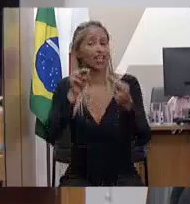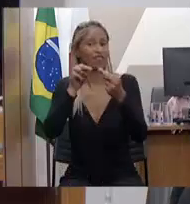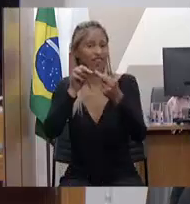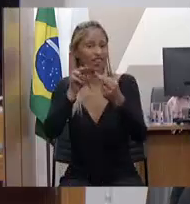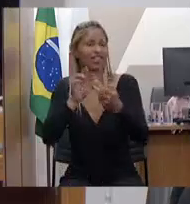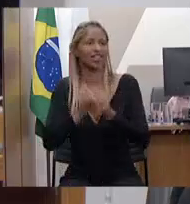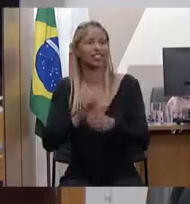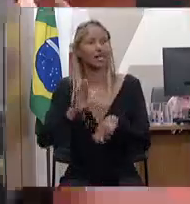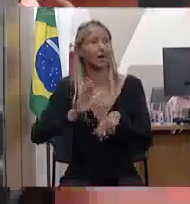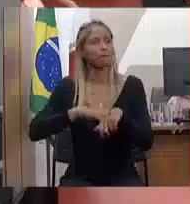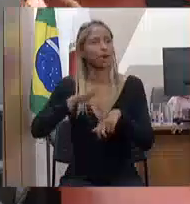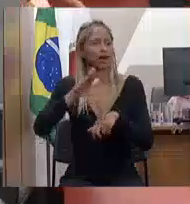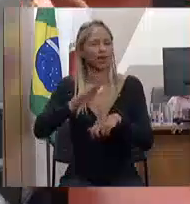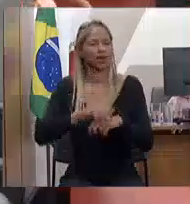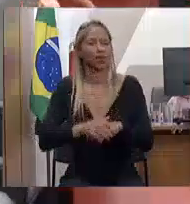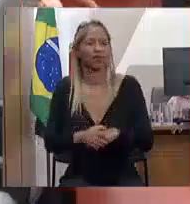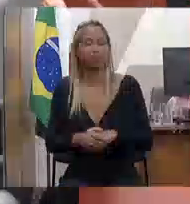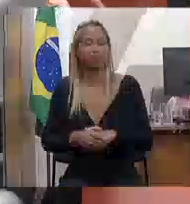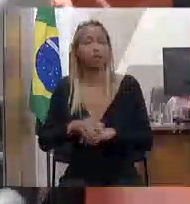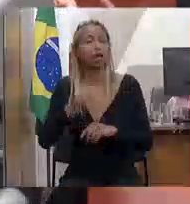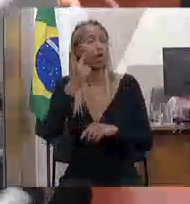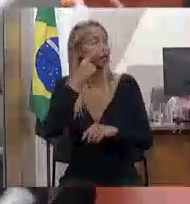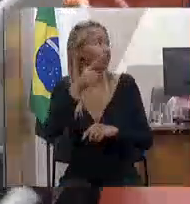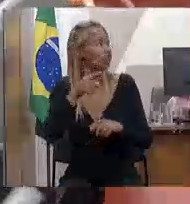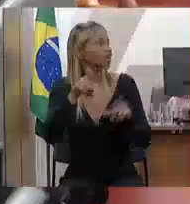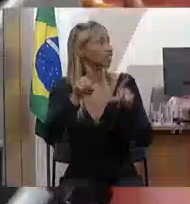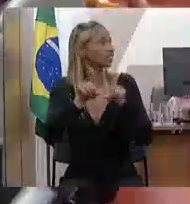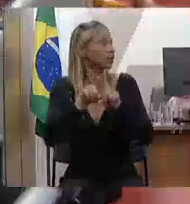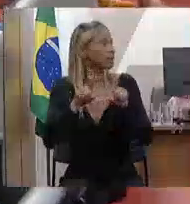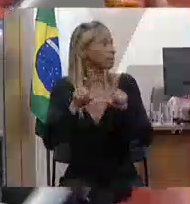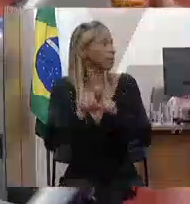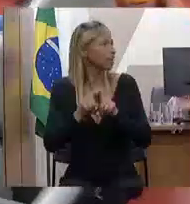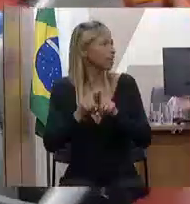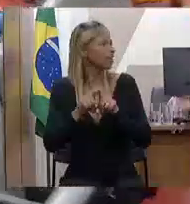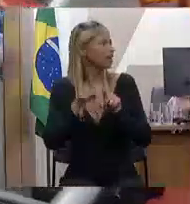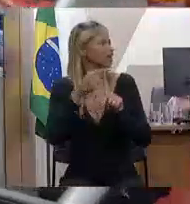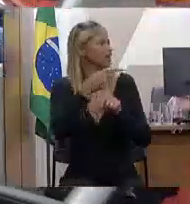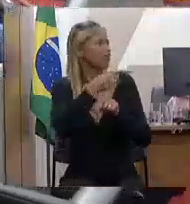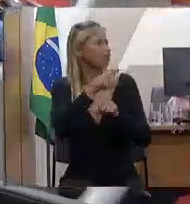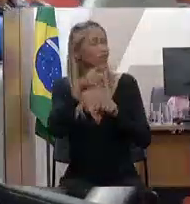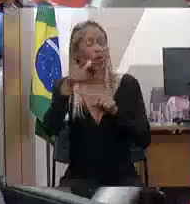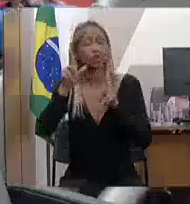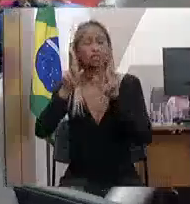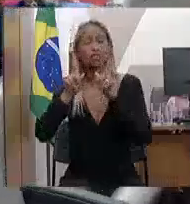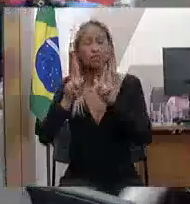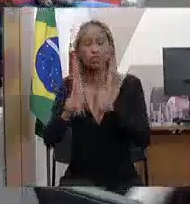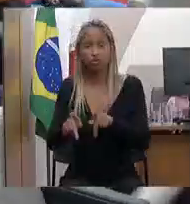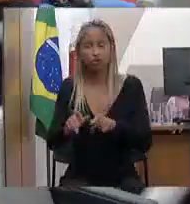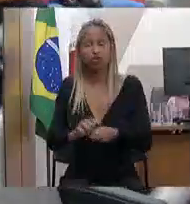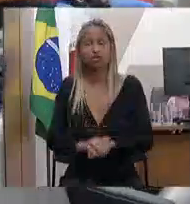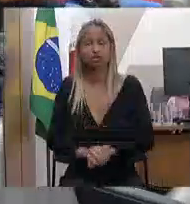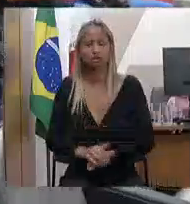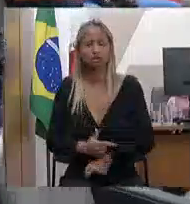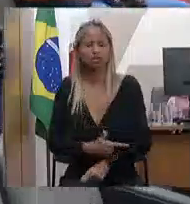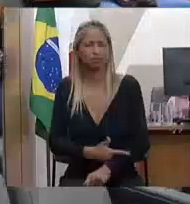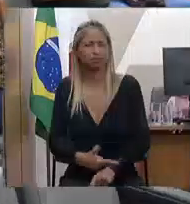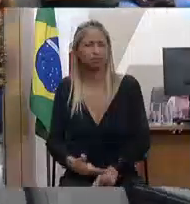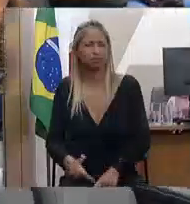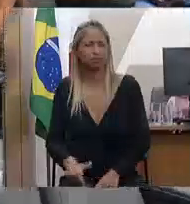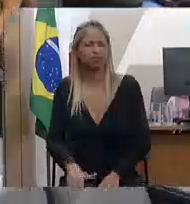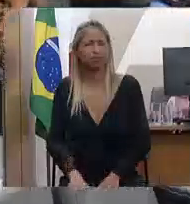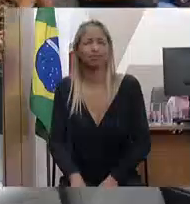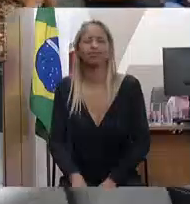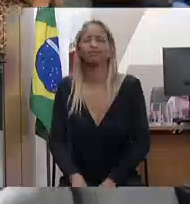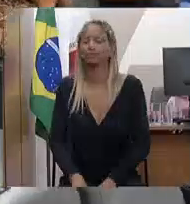maior né mas eu tô vendo o Pádua que tá ali também enfim tô vendo algumas outras pessoas que a gente tem Essa militância